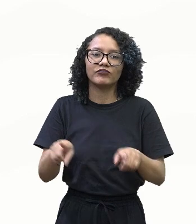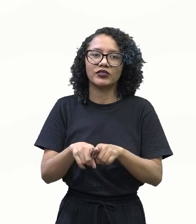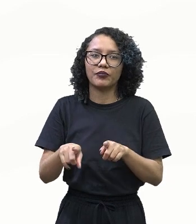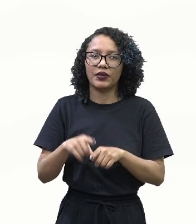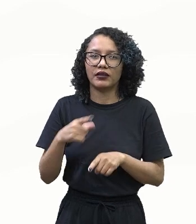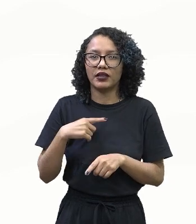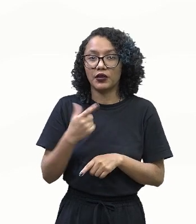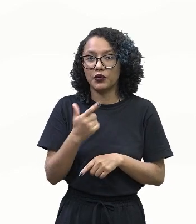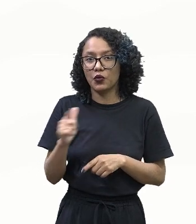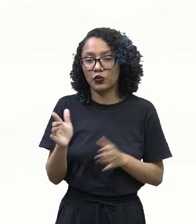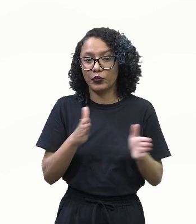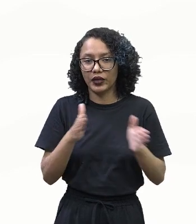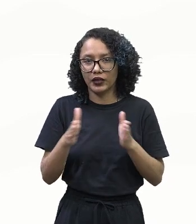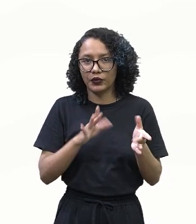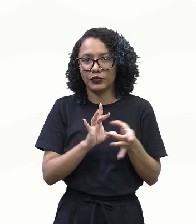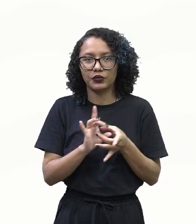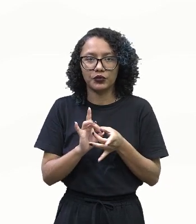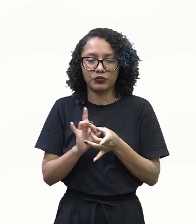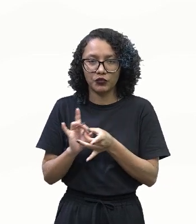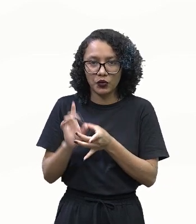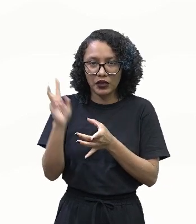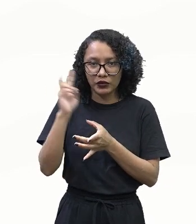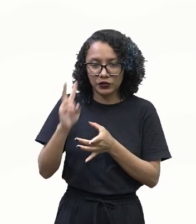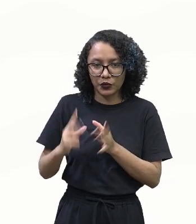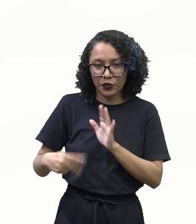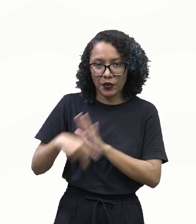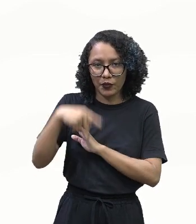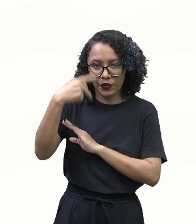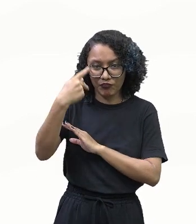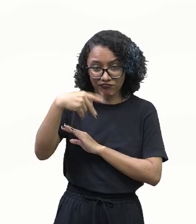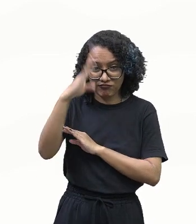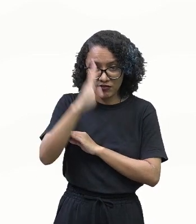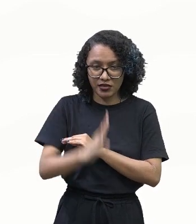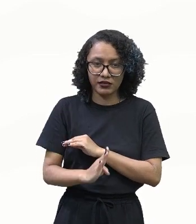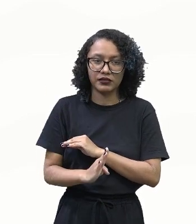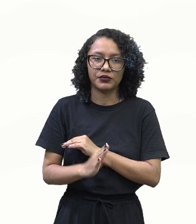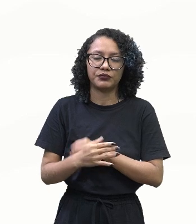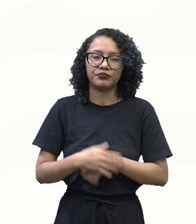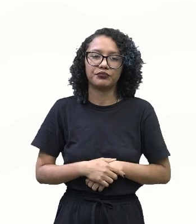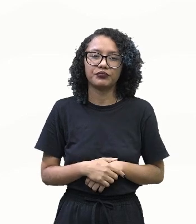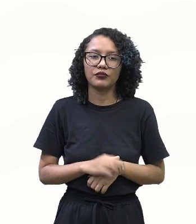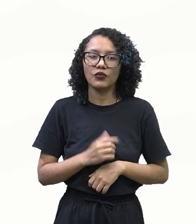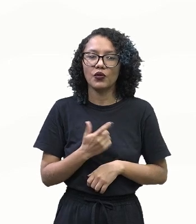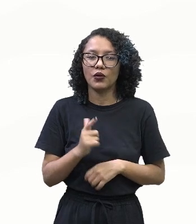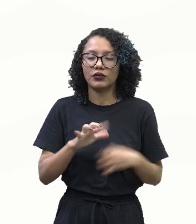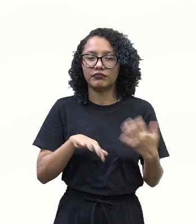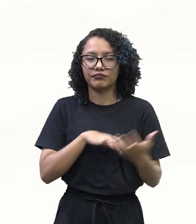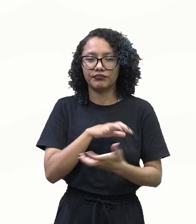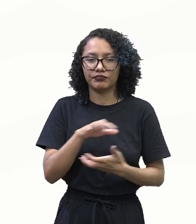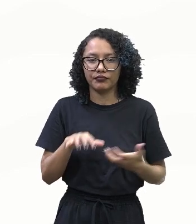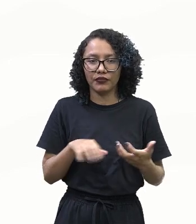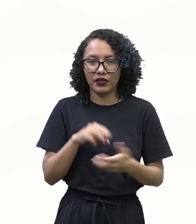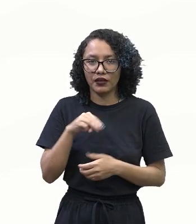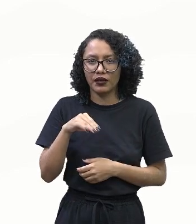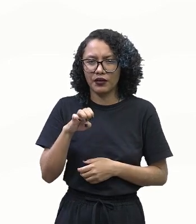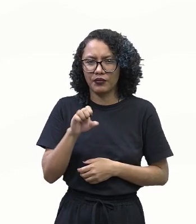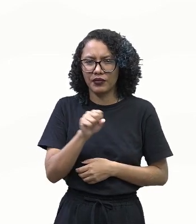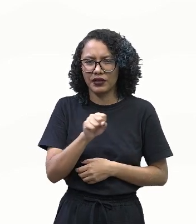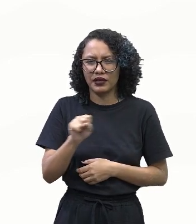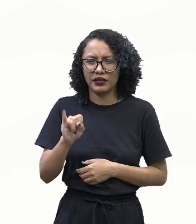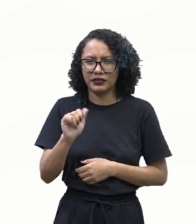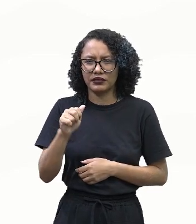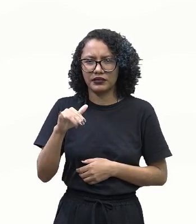outro momento histórico do Brasil. Então a gente tem as chamadas revoltas messiânicas. O que são as